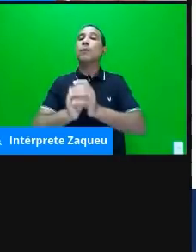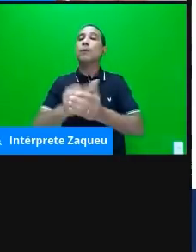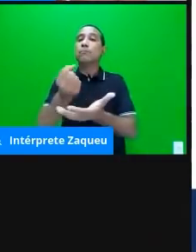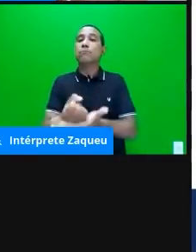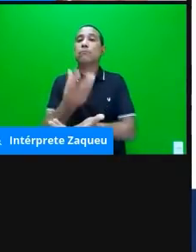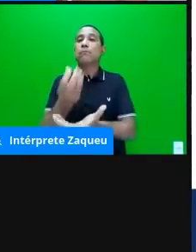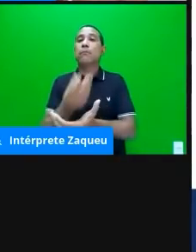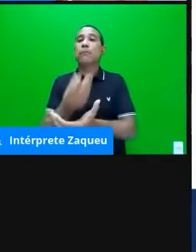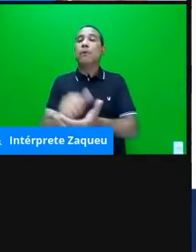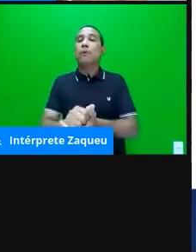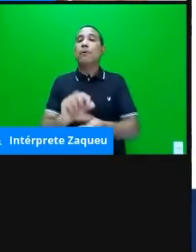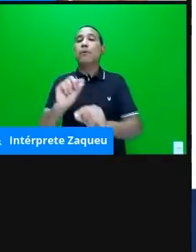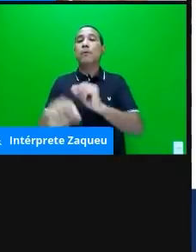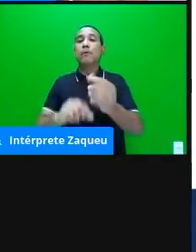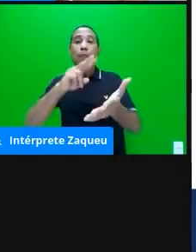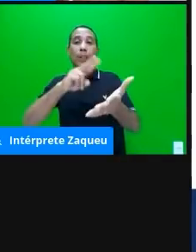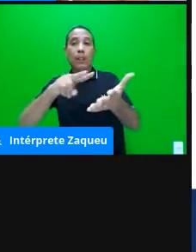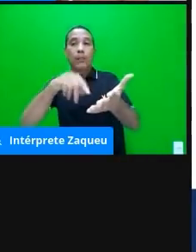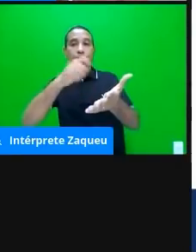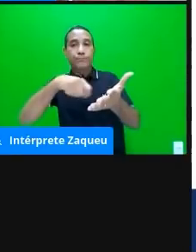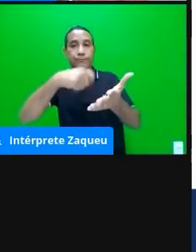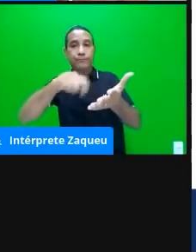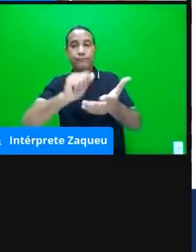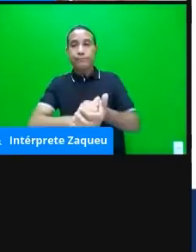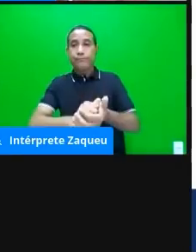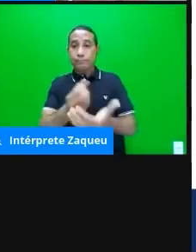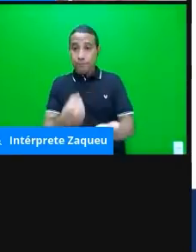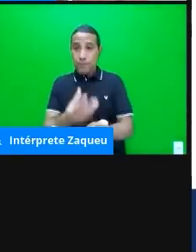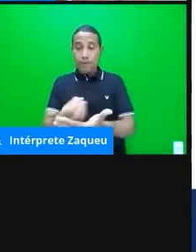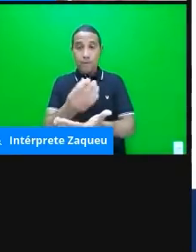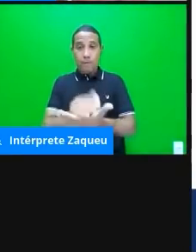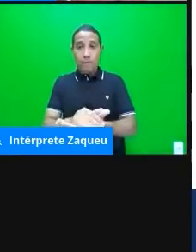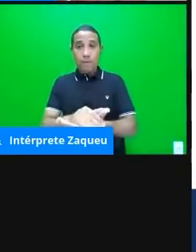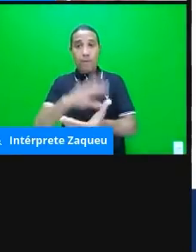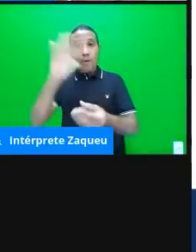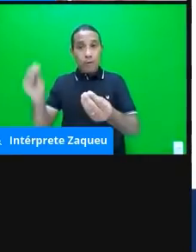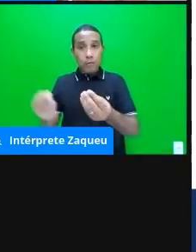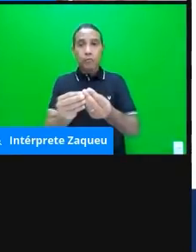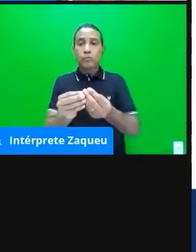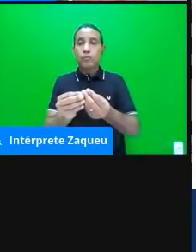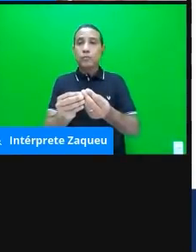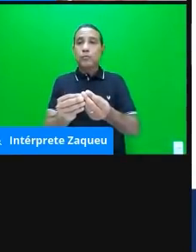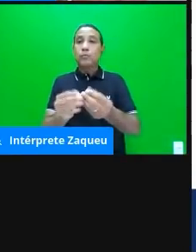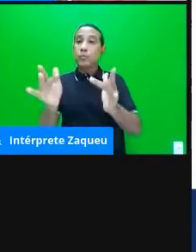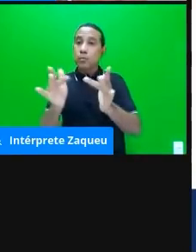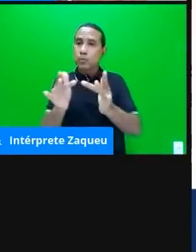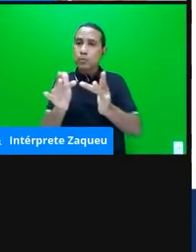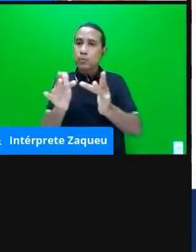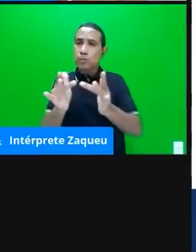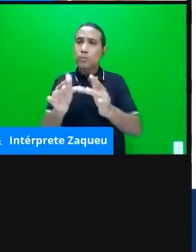A alfabetização envolve essas duas aprendizagens. Ler, decifrar